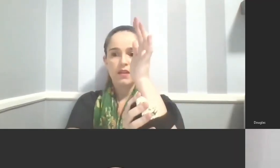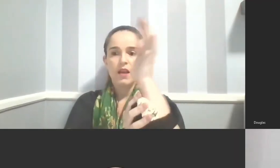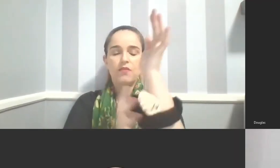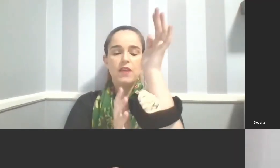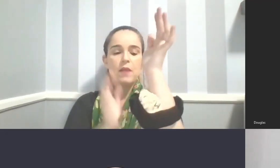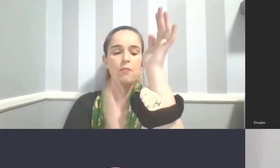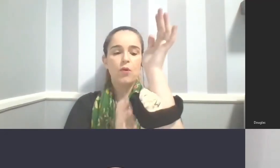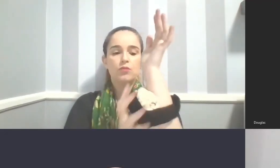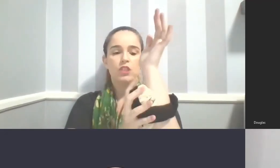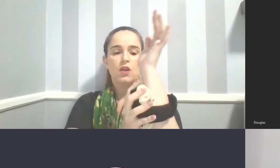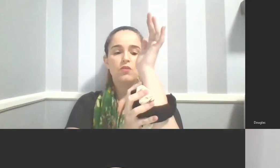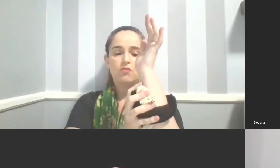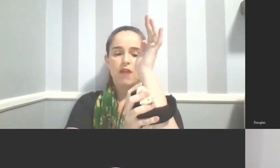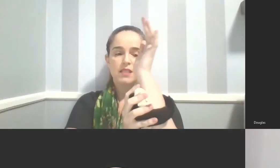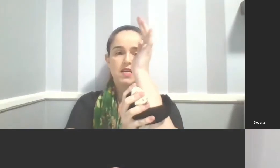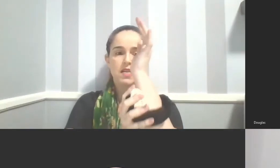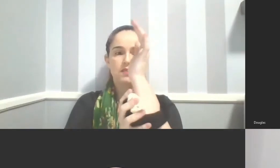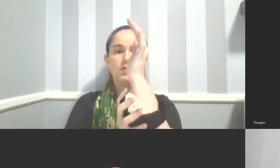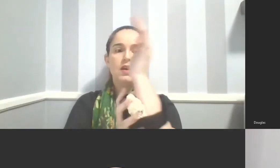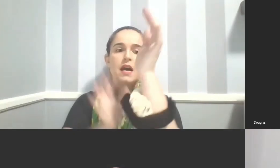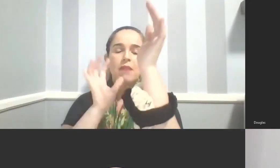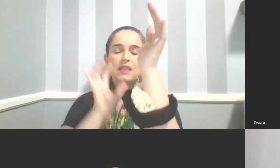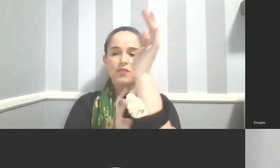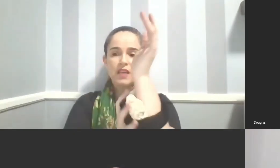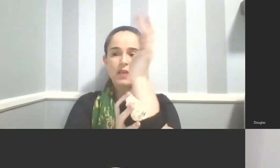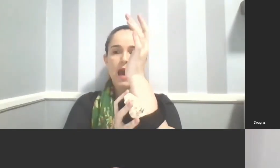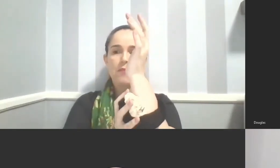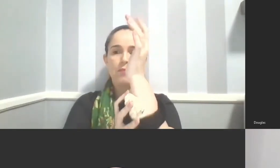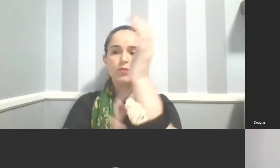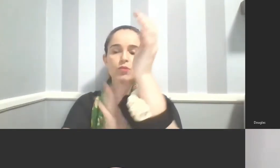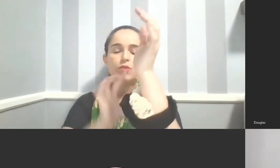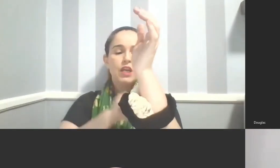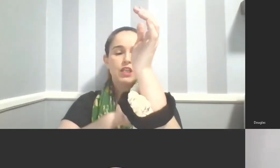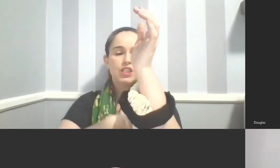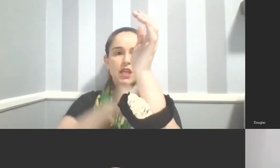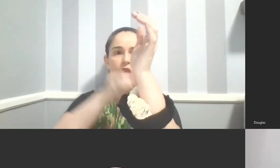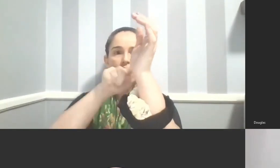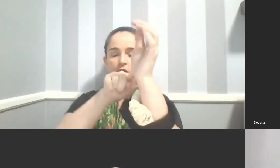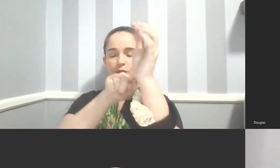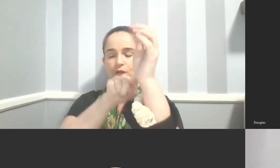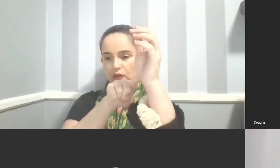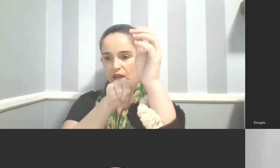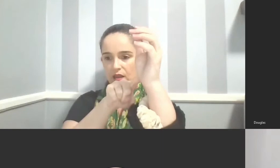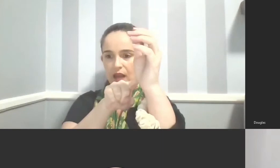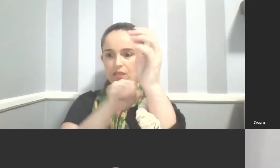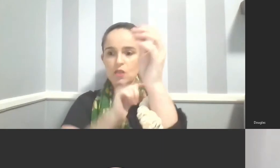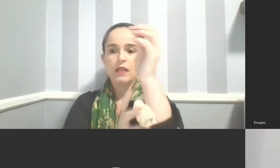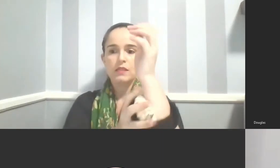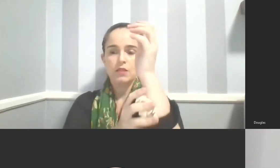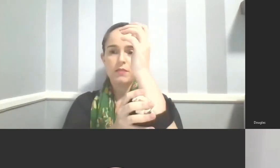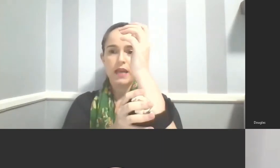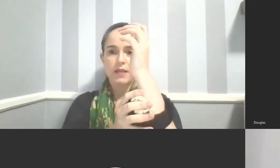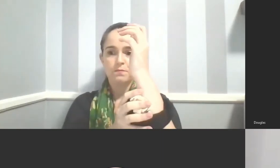firme. Firme a ponto de não continuar sangrando, mas firme a ponto de não obstruir